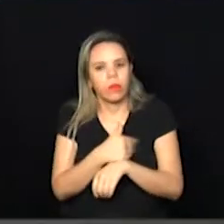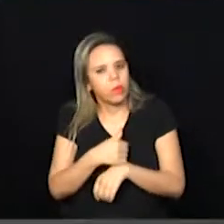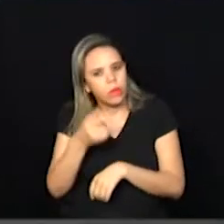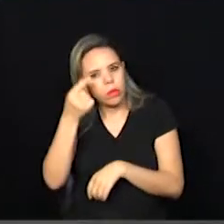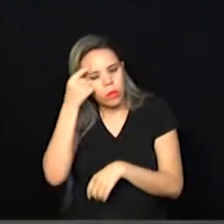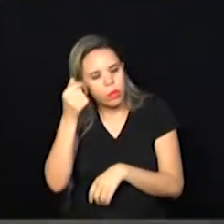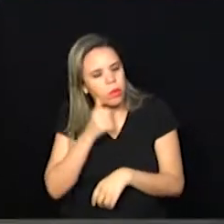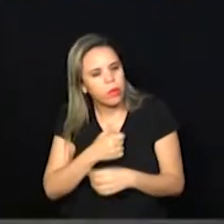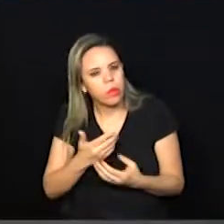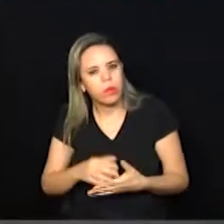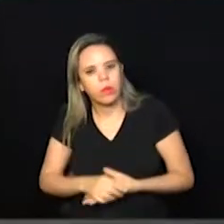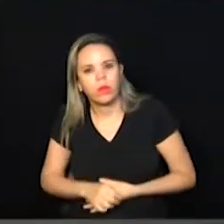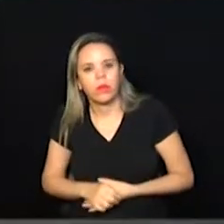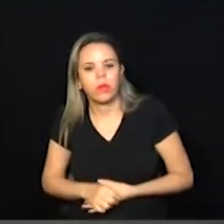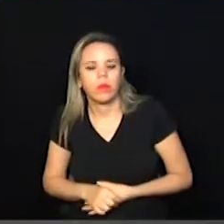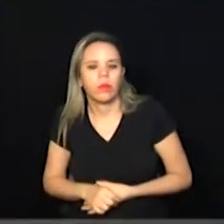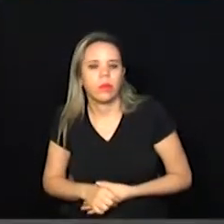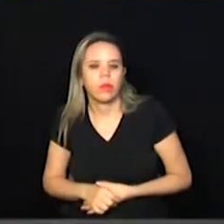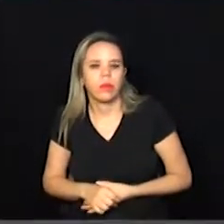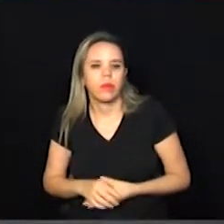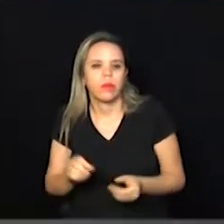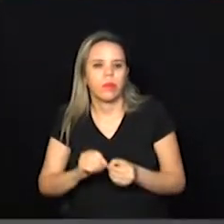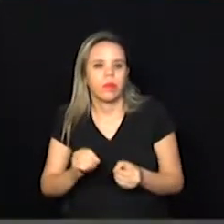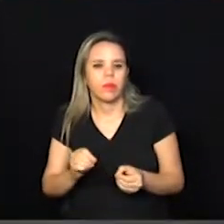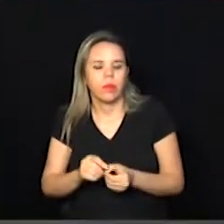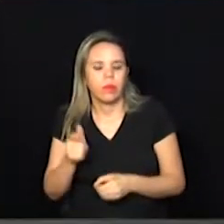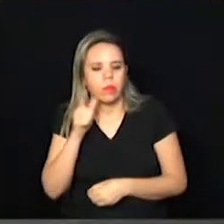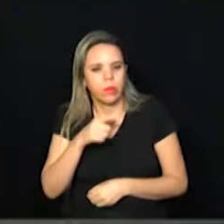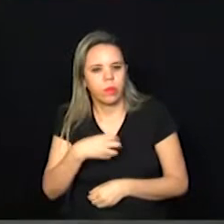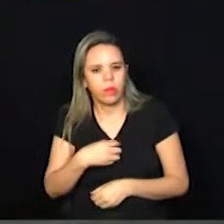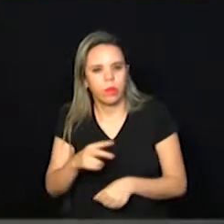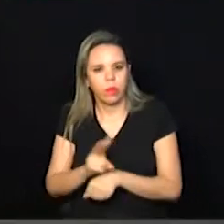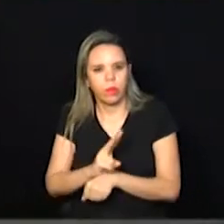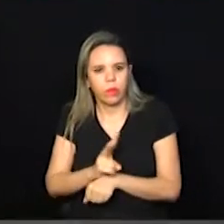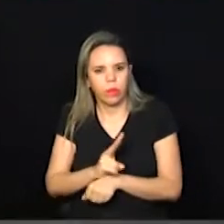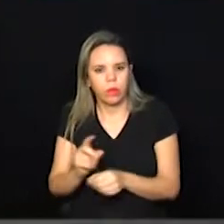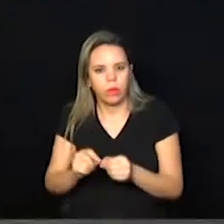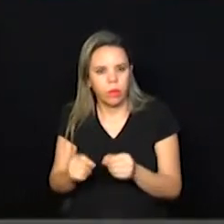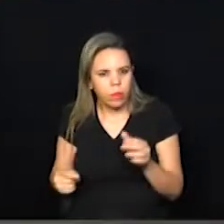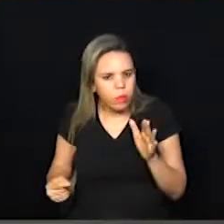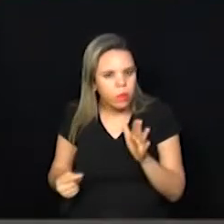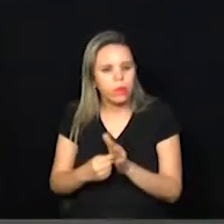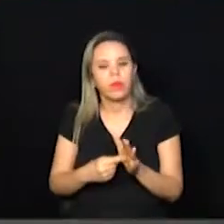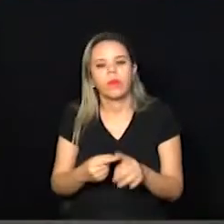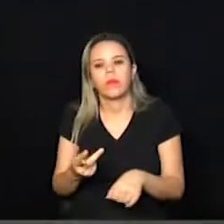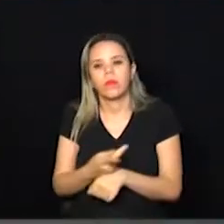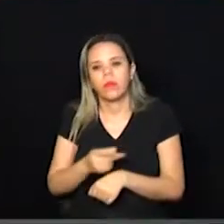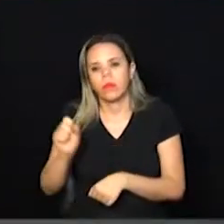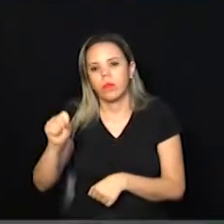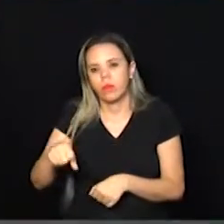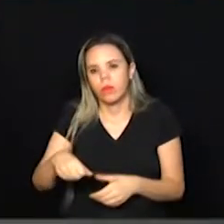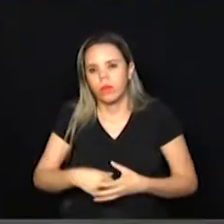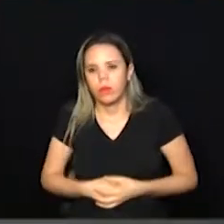essa mulher, fazer com que ela sinta-se segura para fazer a denúncia e buscar. E aí, sim,